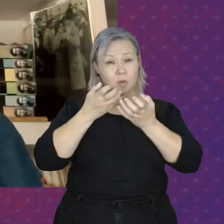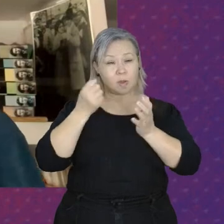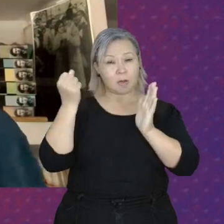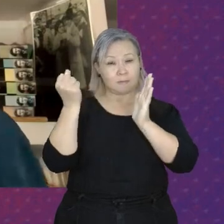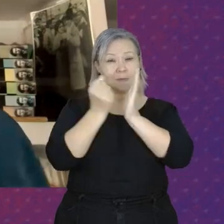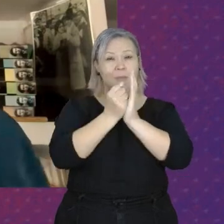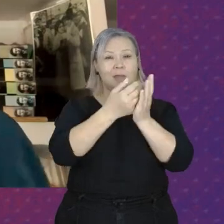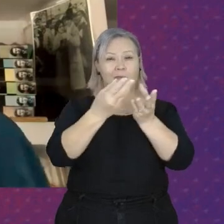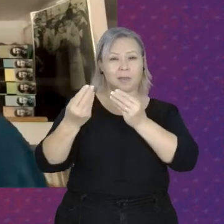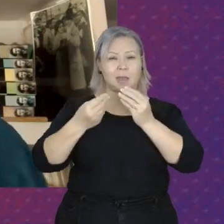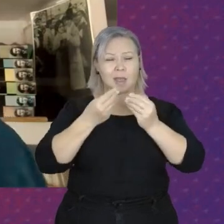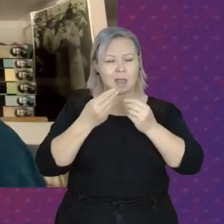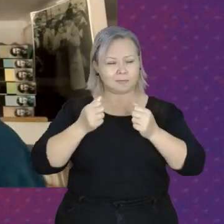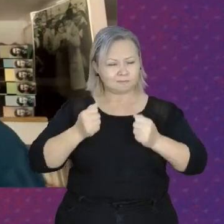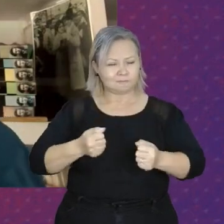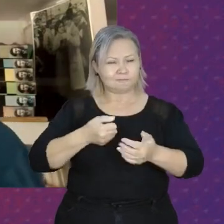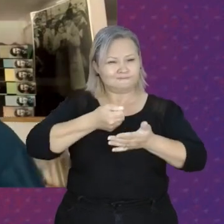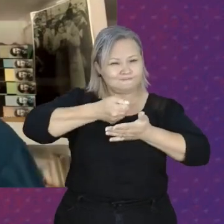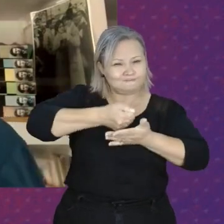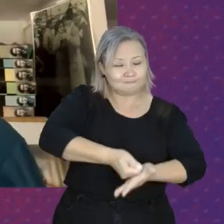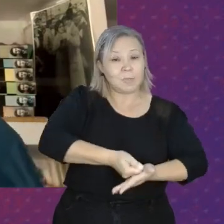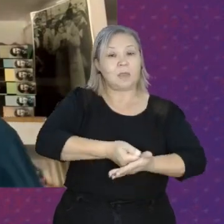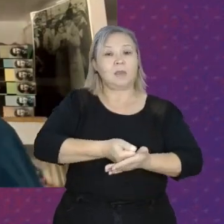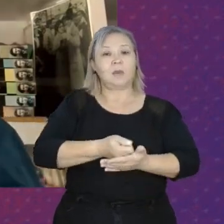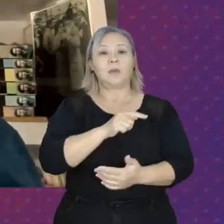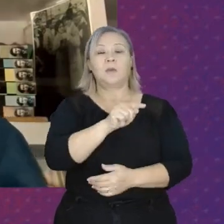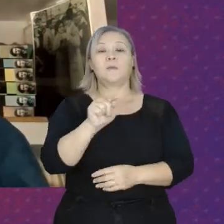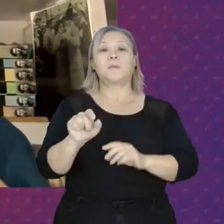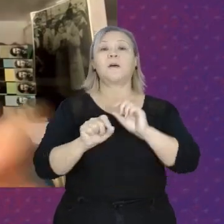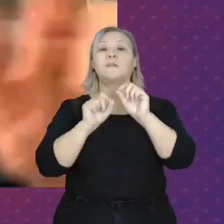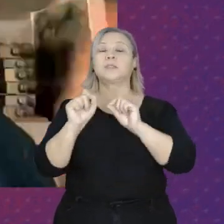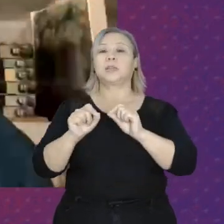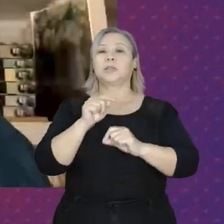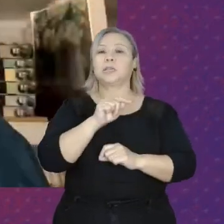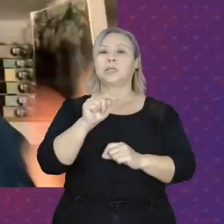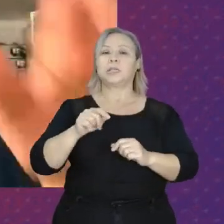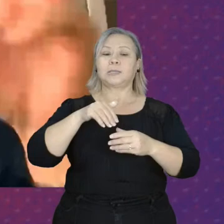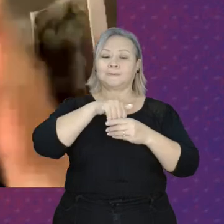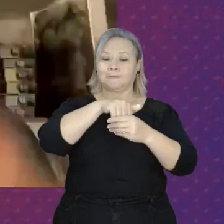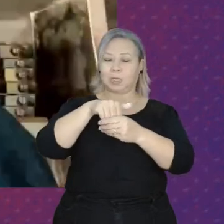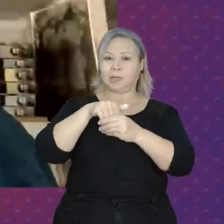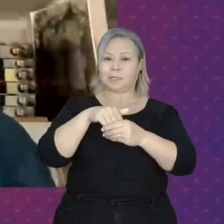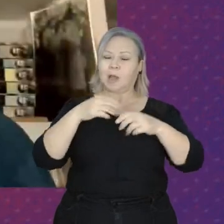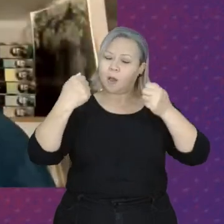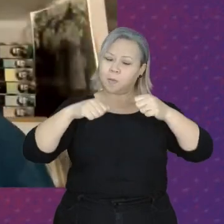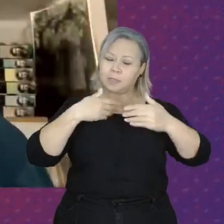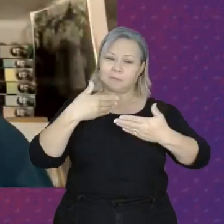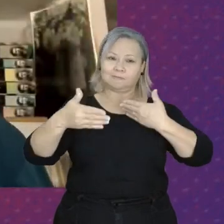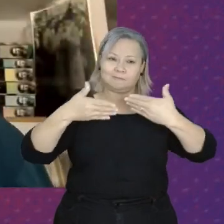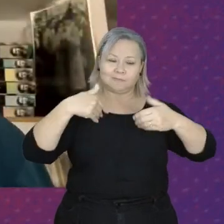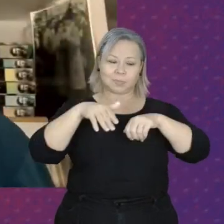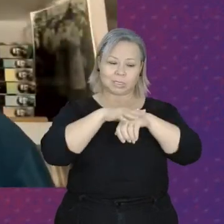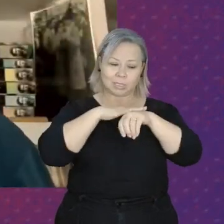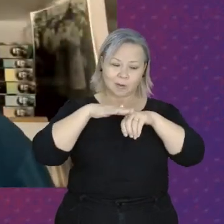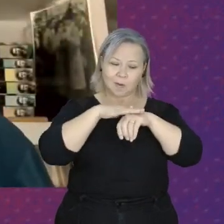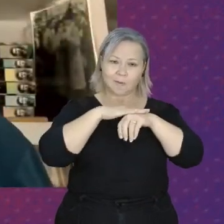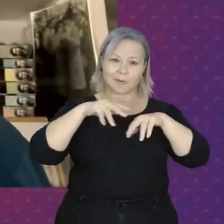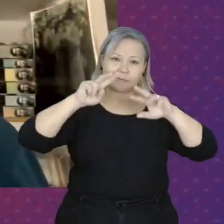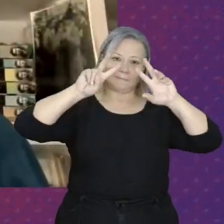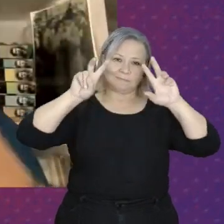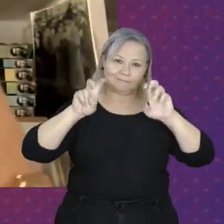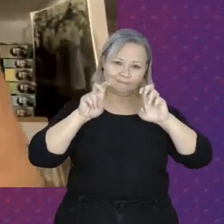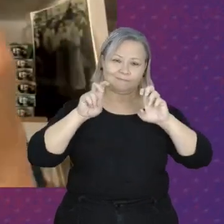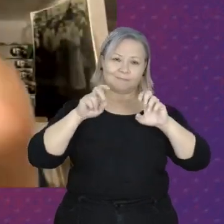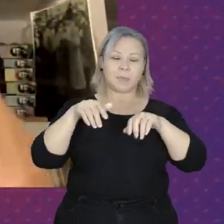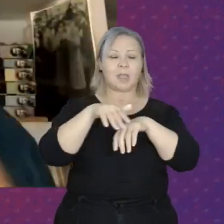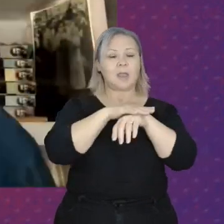com muita força com vocês é que nesta eleição nós precisamos conversar sobre isso. Conversar